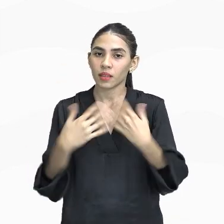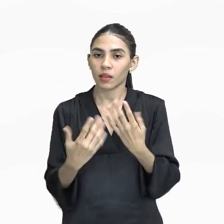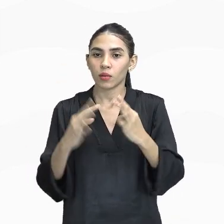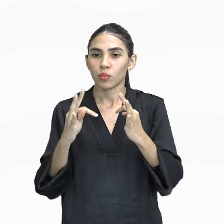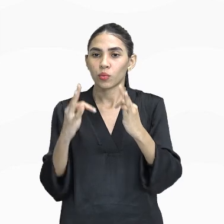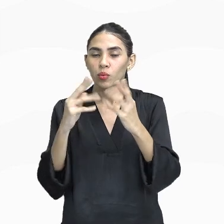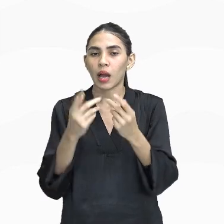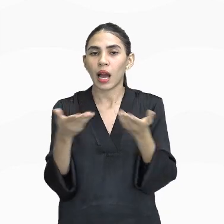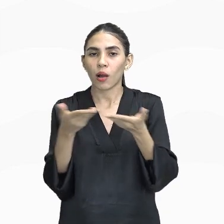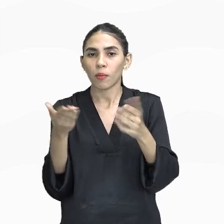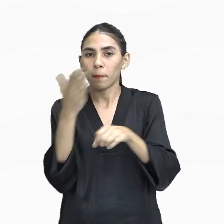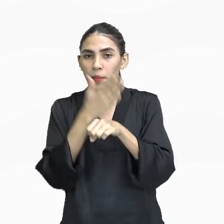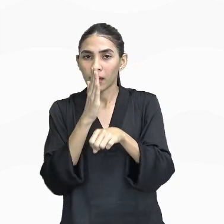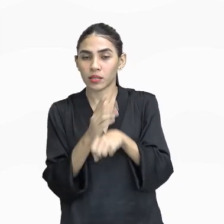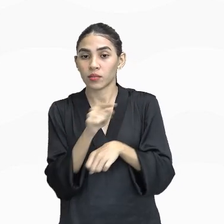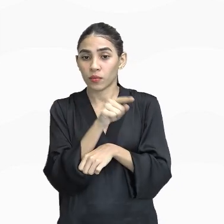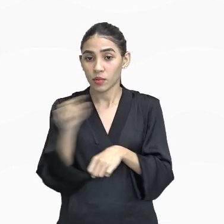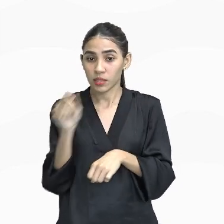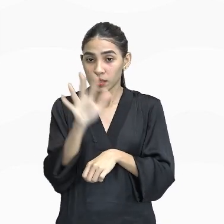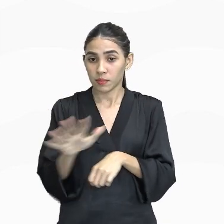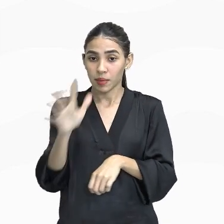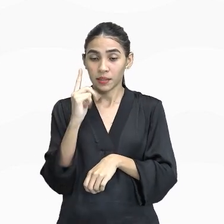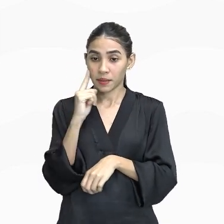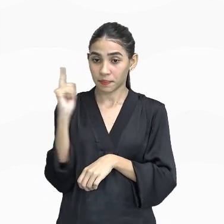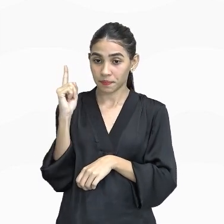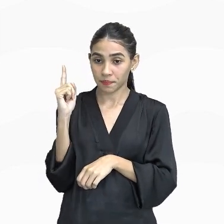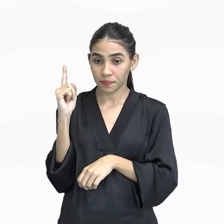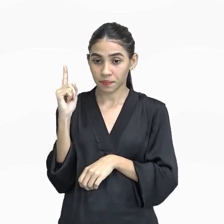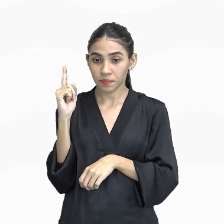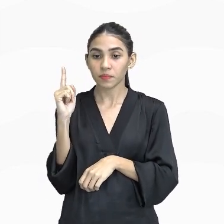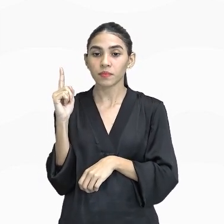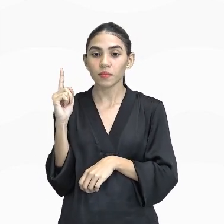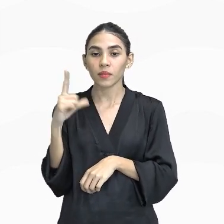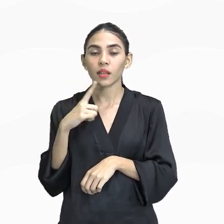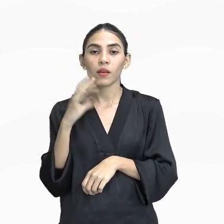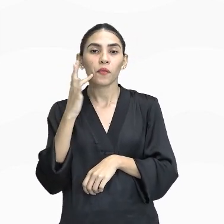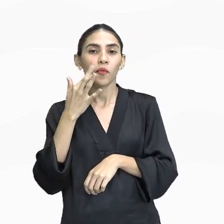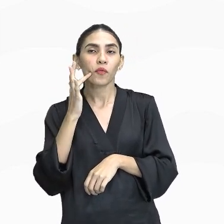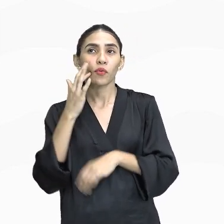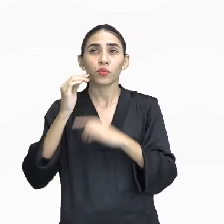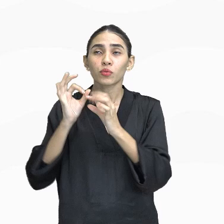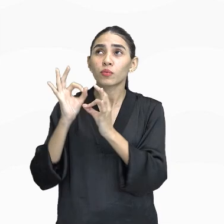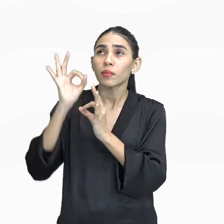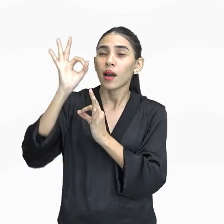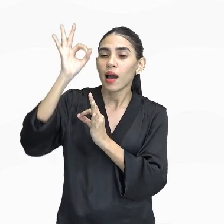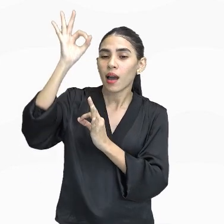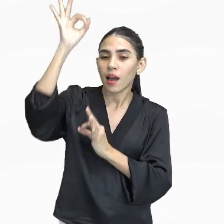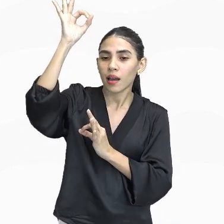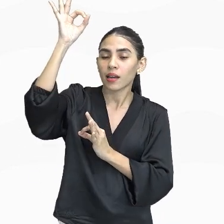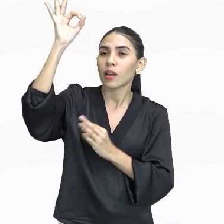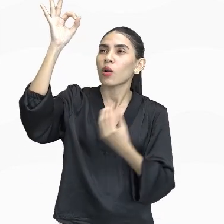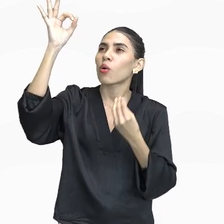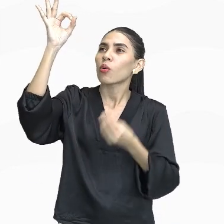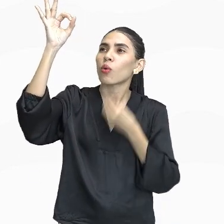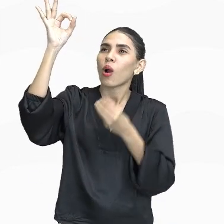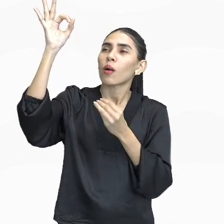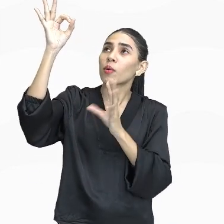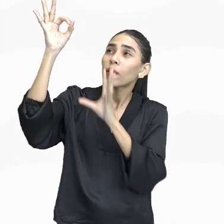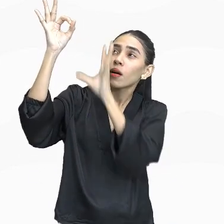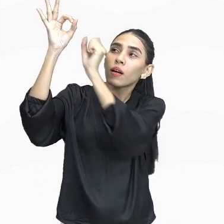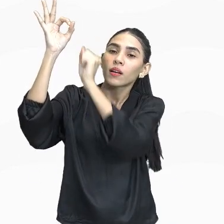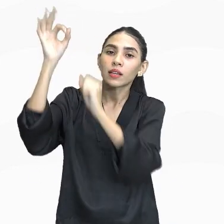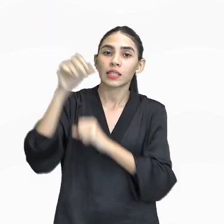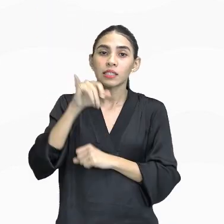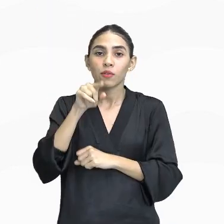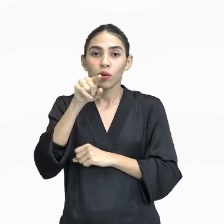ao mundo prático, né? Vocês estão vendo aí a imagem, né? Nós temos um fruto alto, e aí como é que eu chego nesse fruto? Se vocês olharem